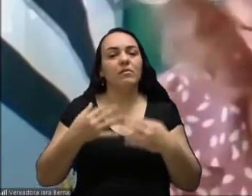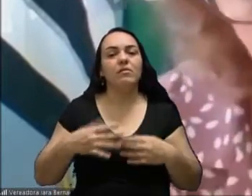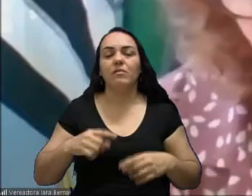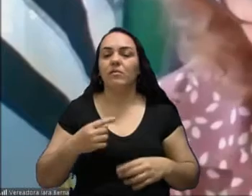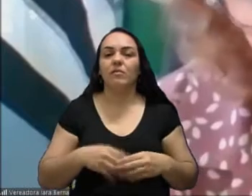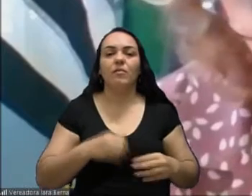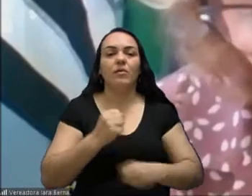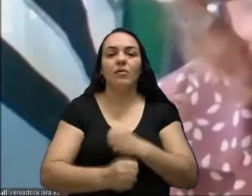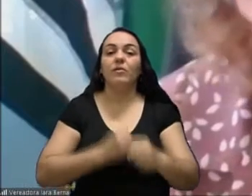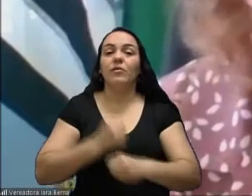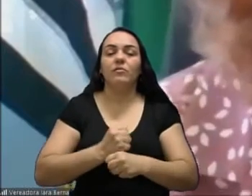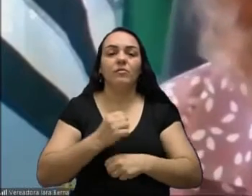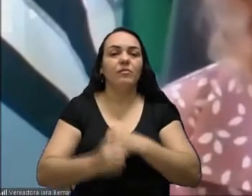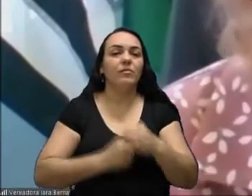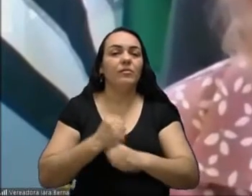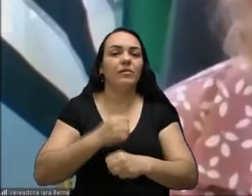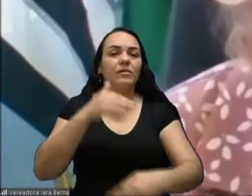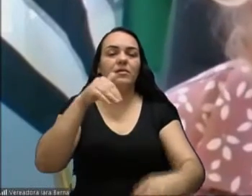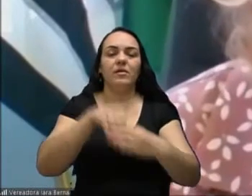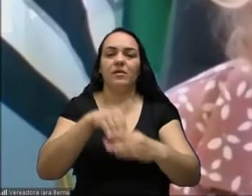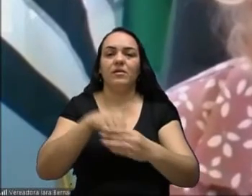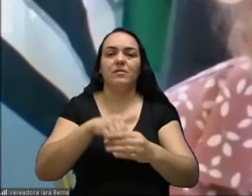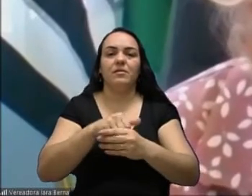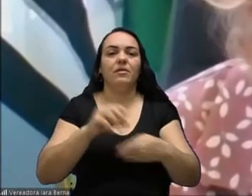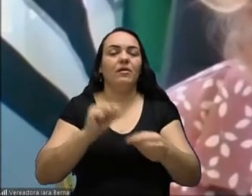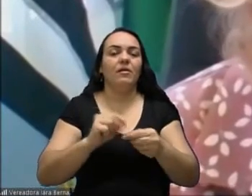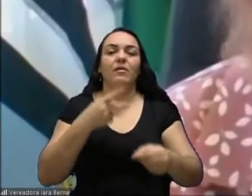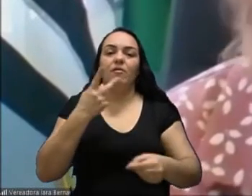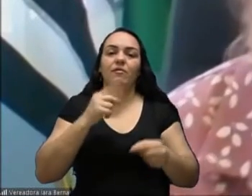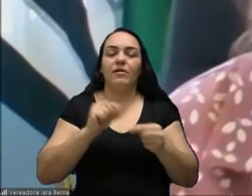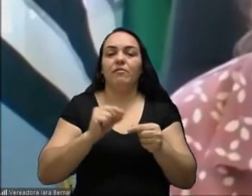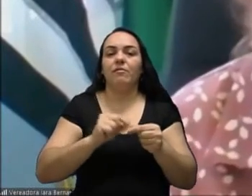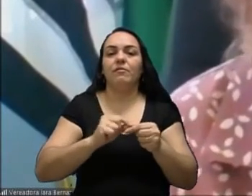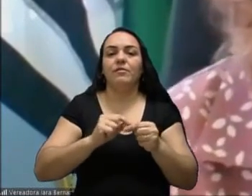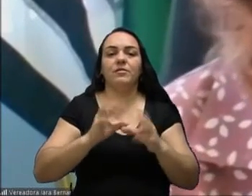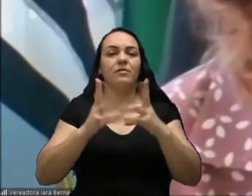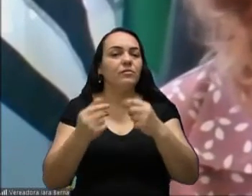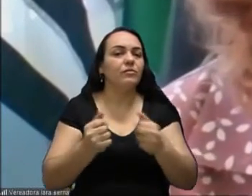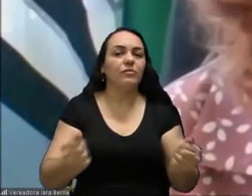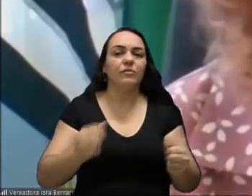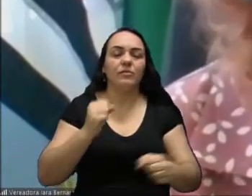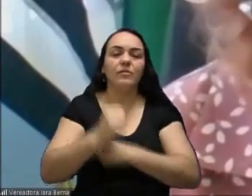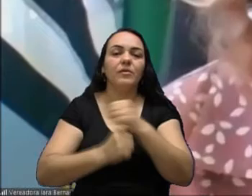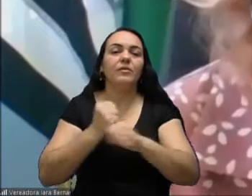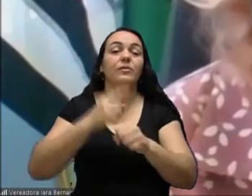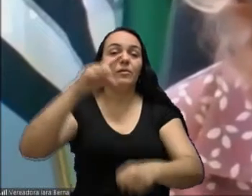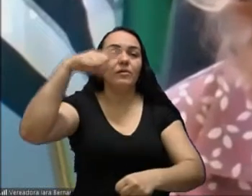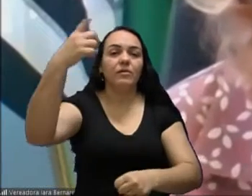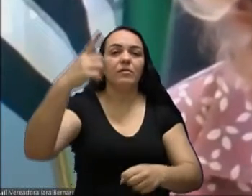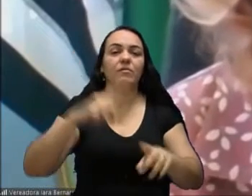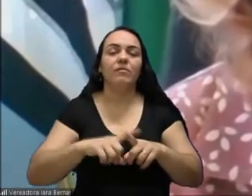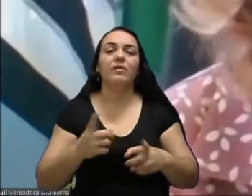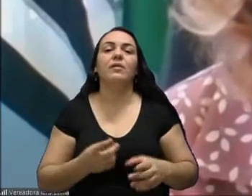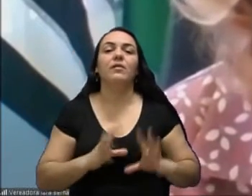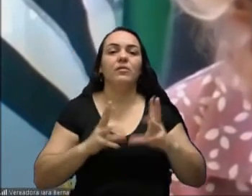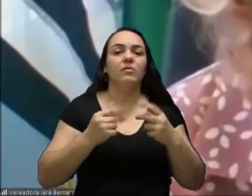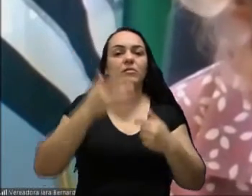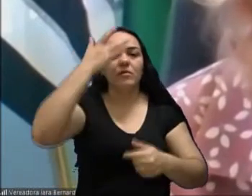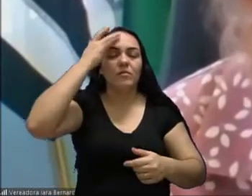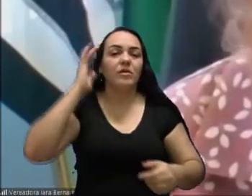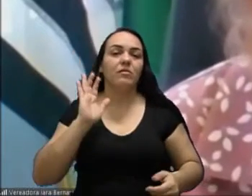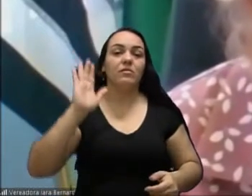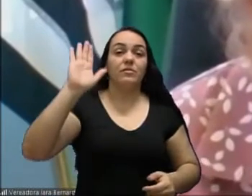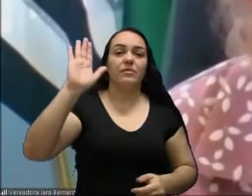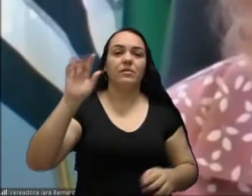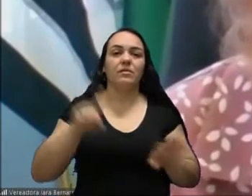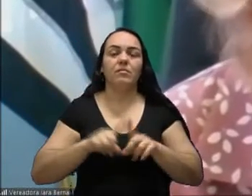onde se fala que se vai fazer tudo para o próximo ano os candidatos a prefeita e prefeita esse projeto aqui é